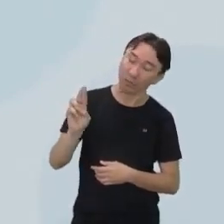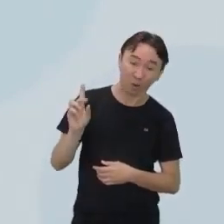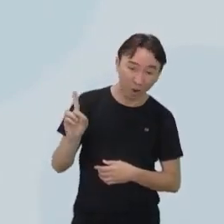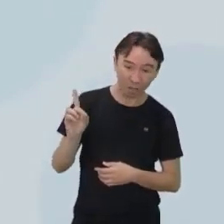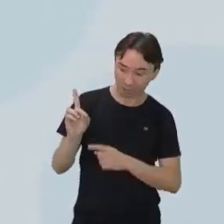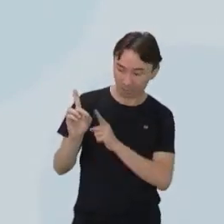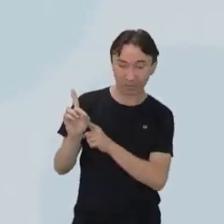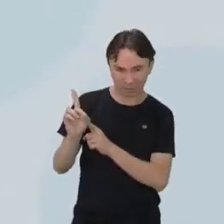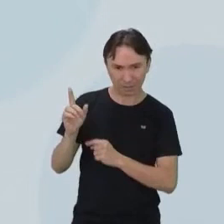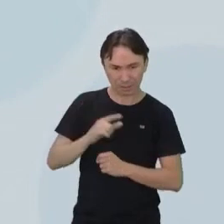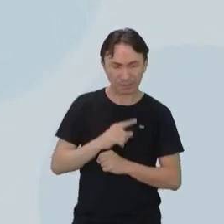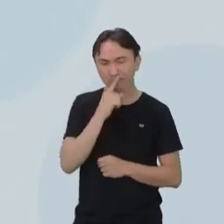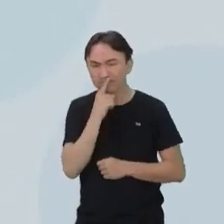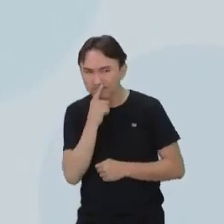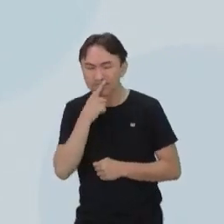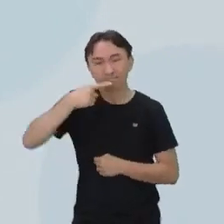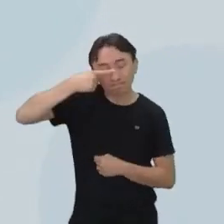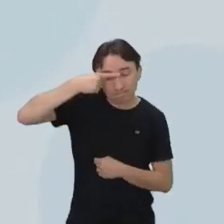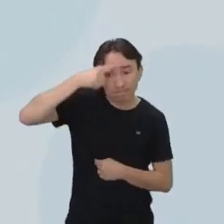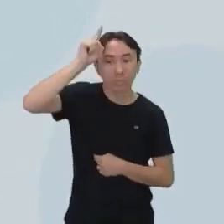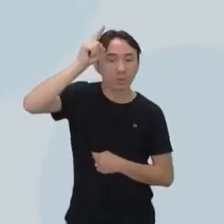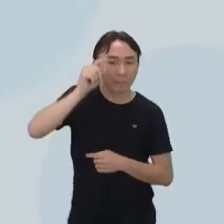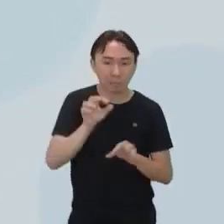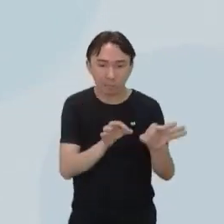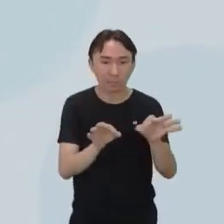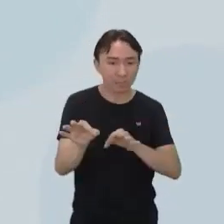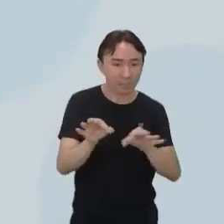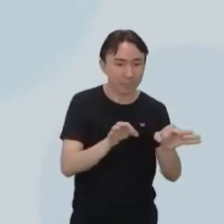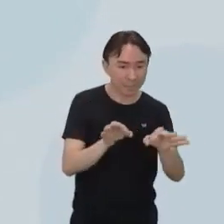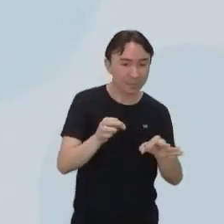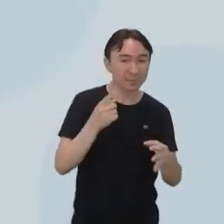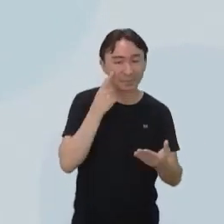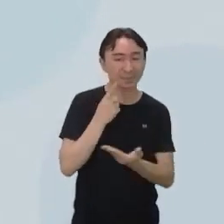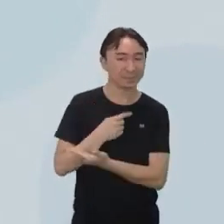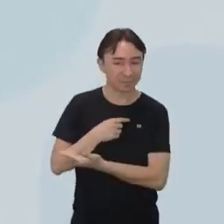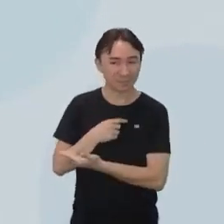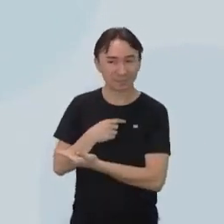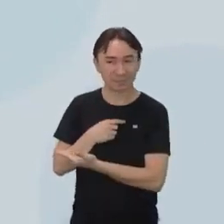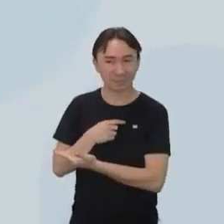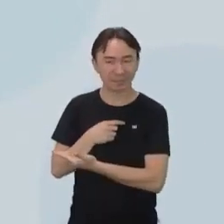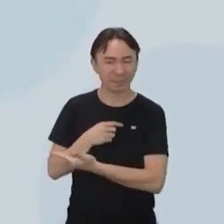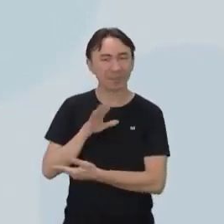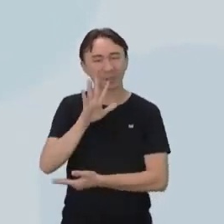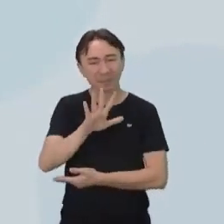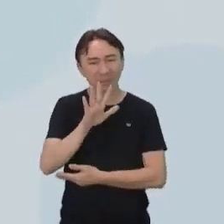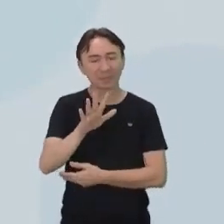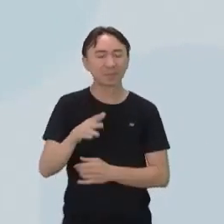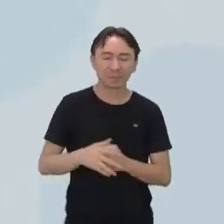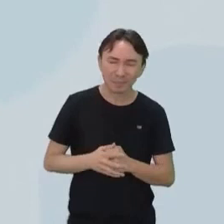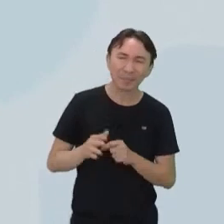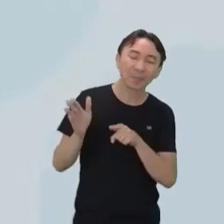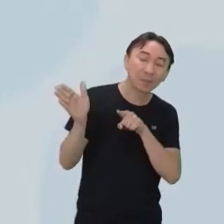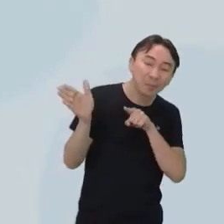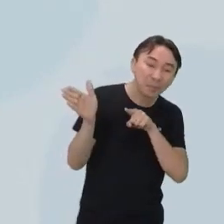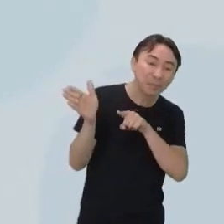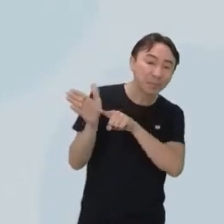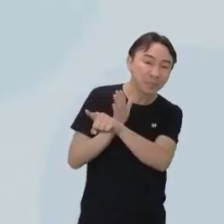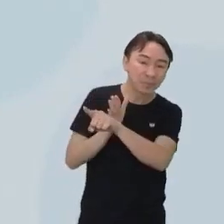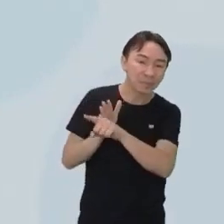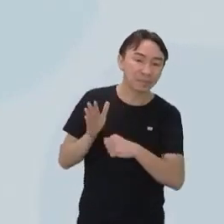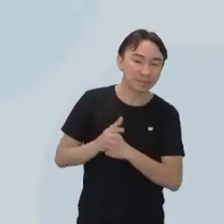mais configurado por Ernest Bohr. Posso fazer uma pergunta aqui, que eu estou agora perguntando Niels Bohr, Niels Bohr, eu falei Ernest